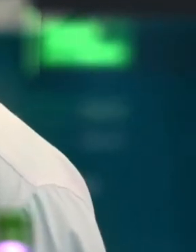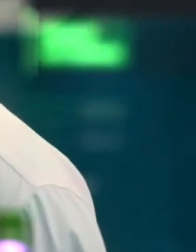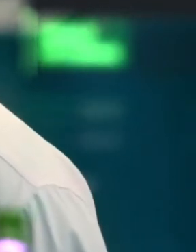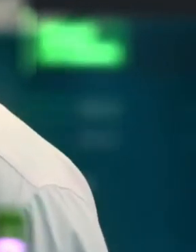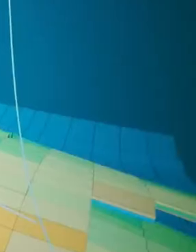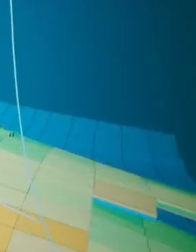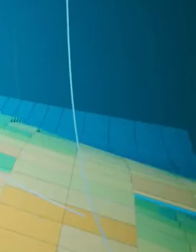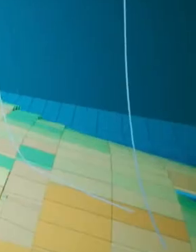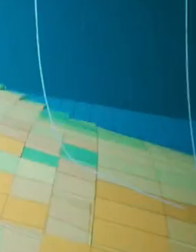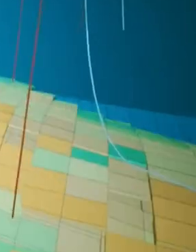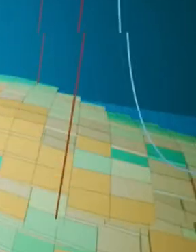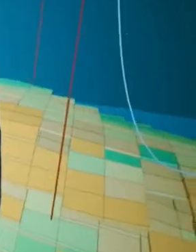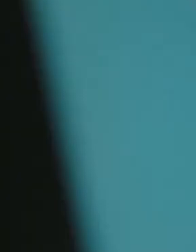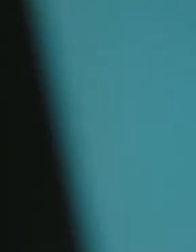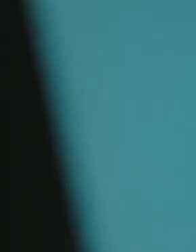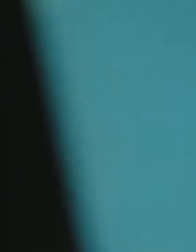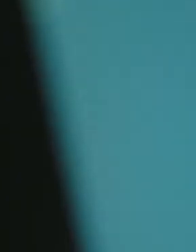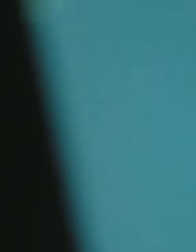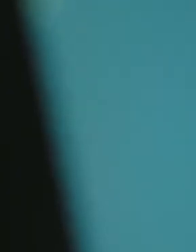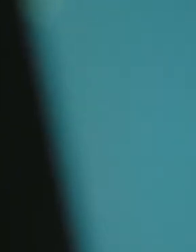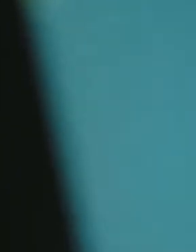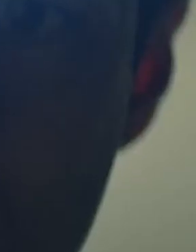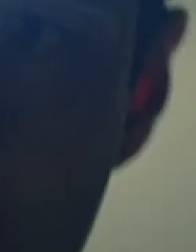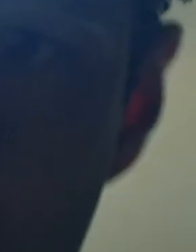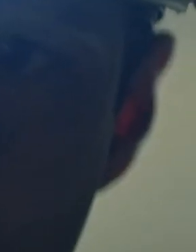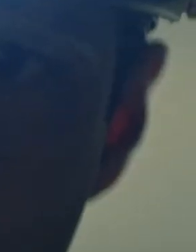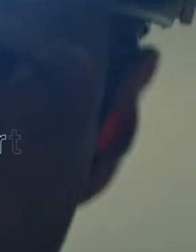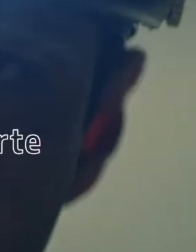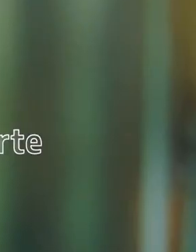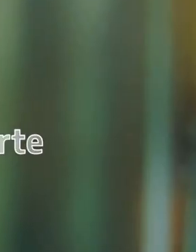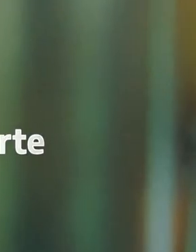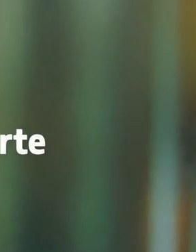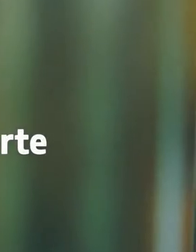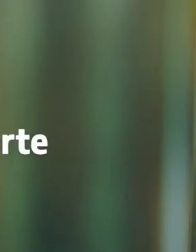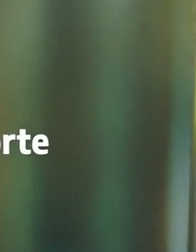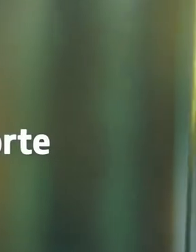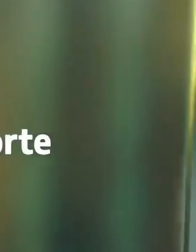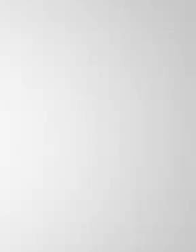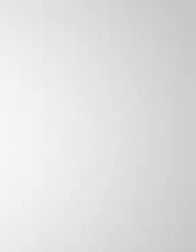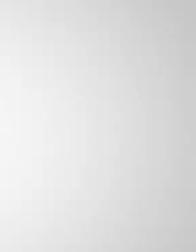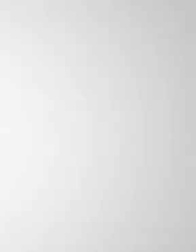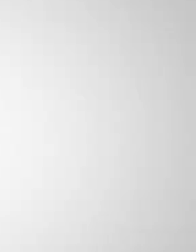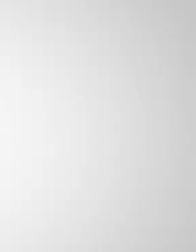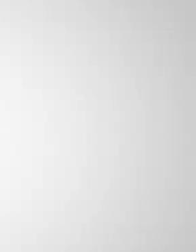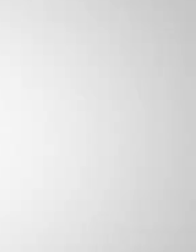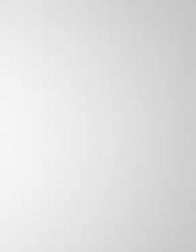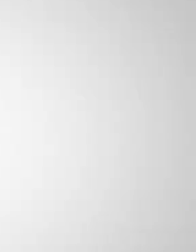pesquisa de combate à doença. Juntos, nossa energia fica mais forte.